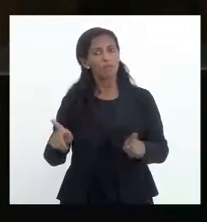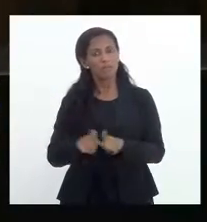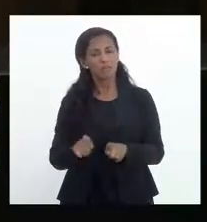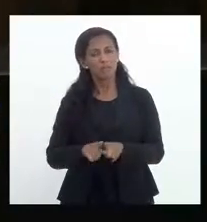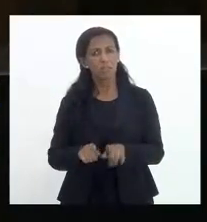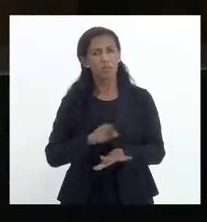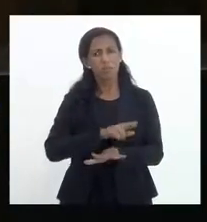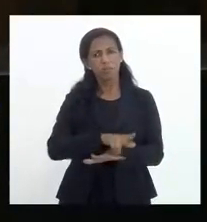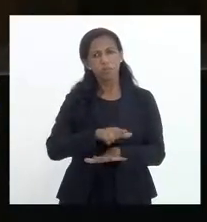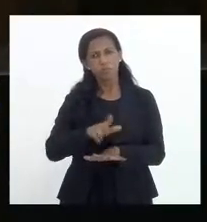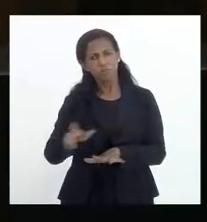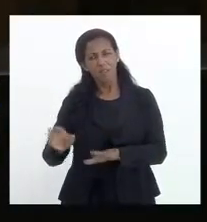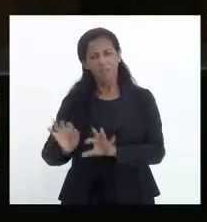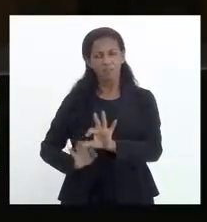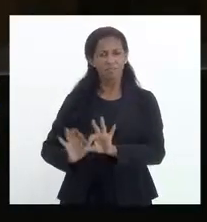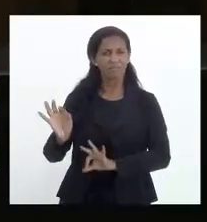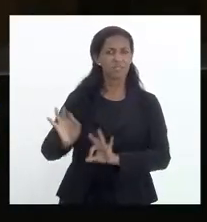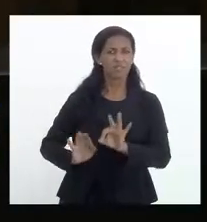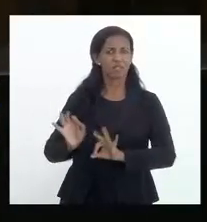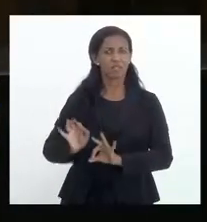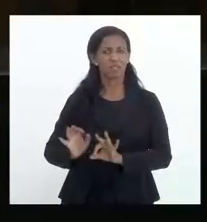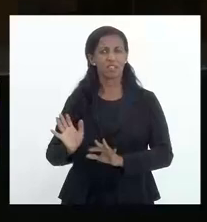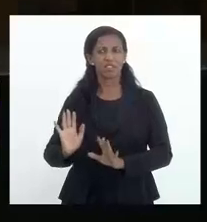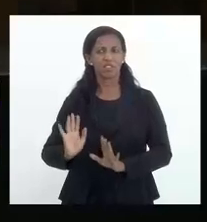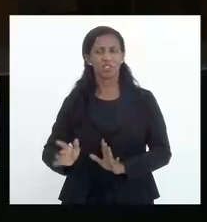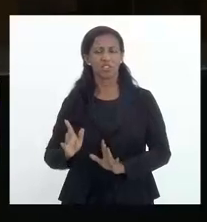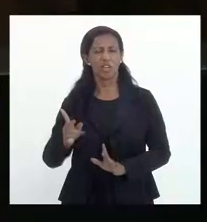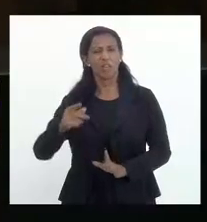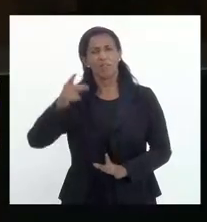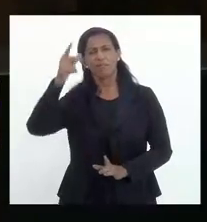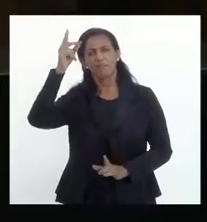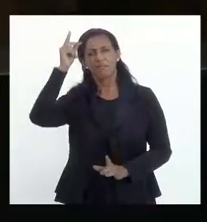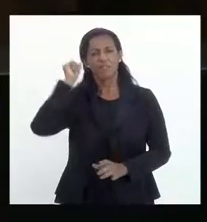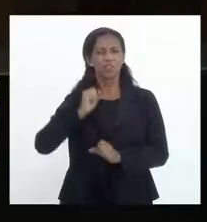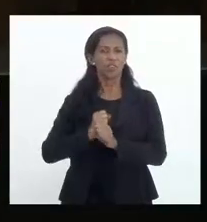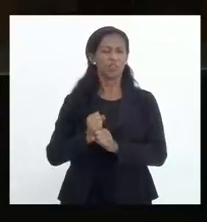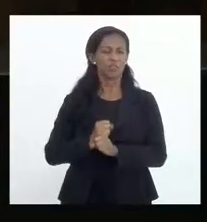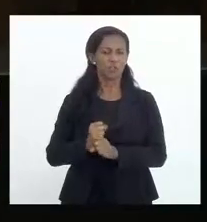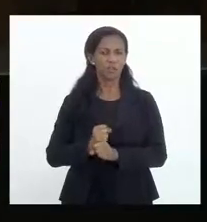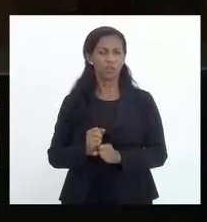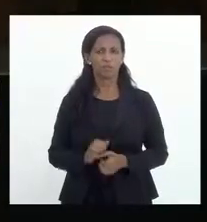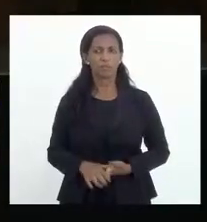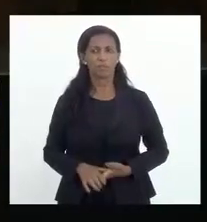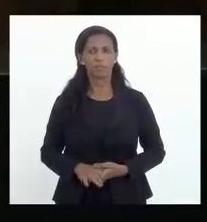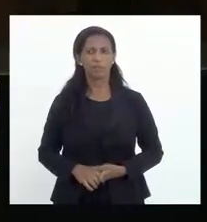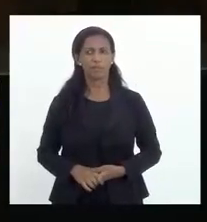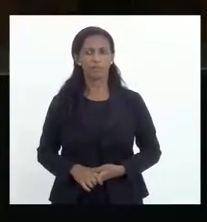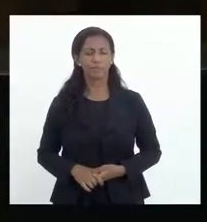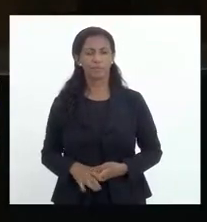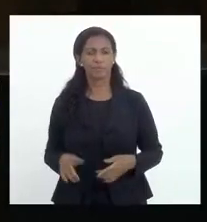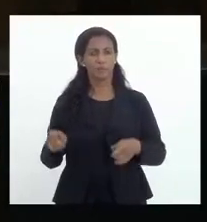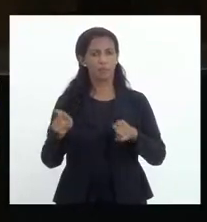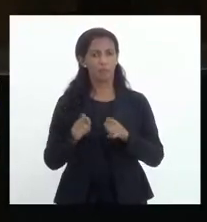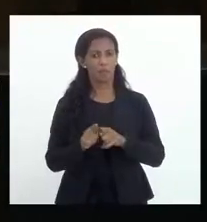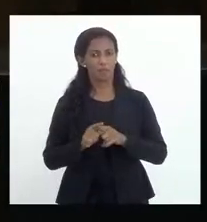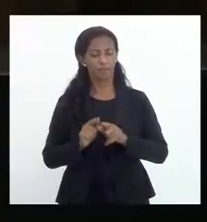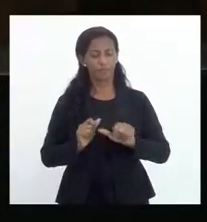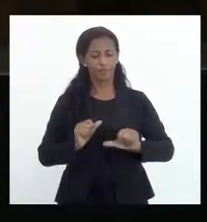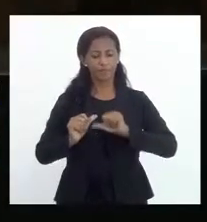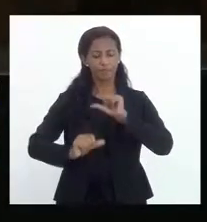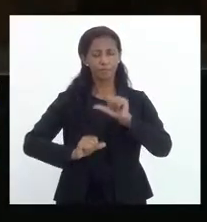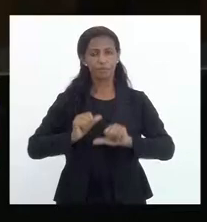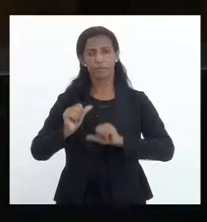por vários aspectos, né, que já vão desde décadas passadas, inclusive a